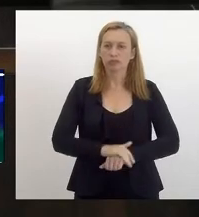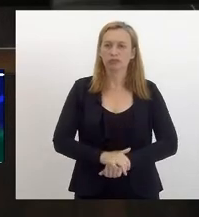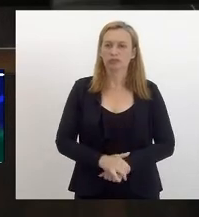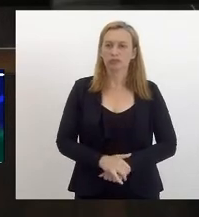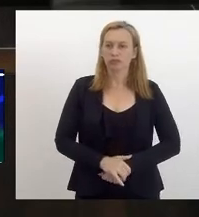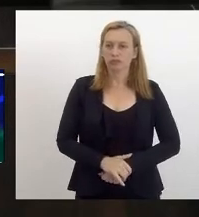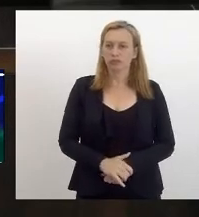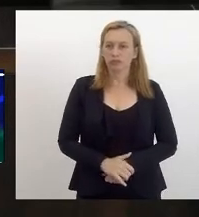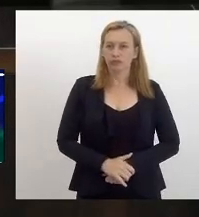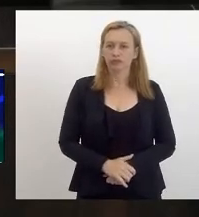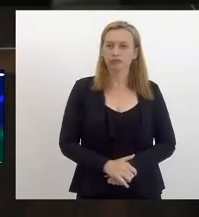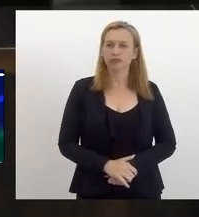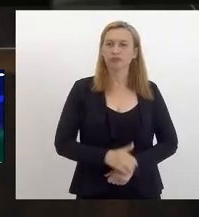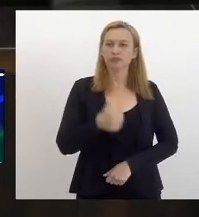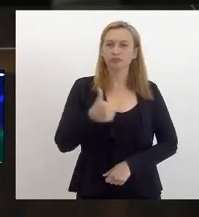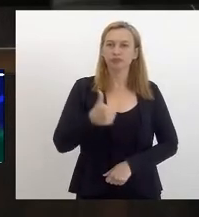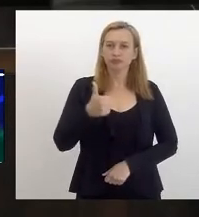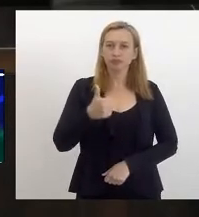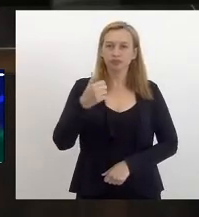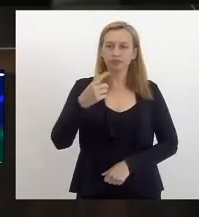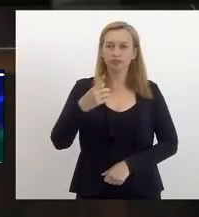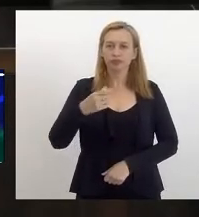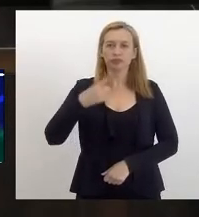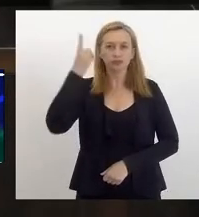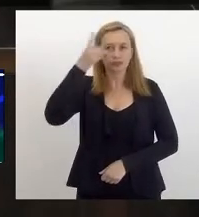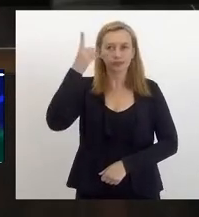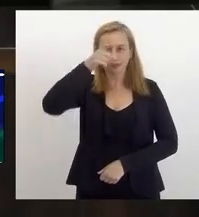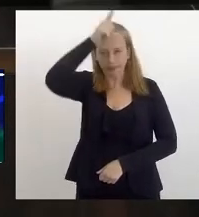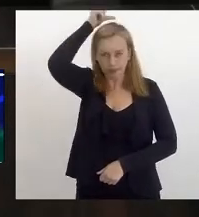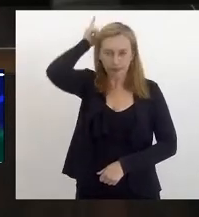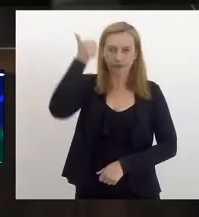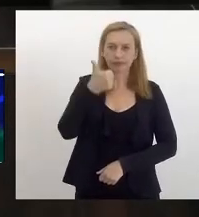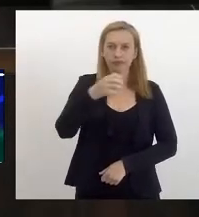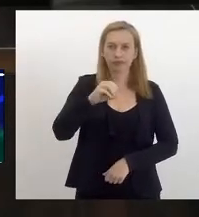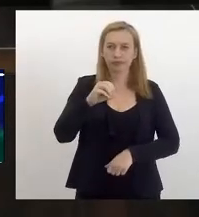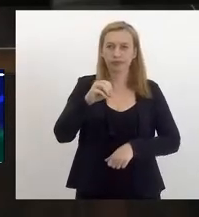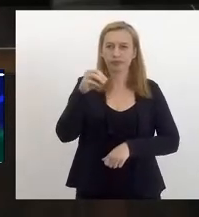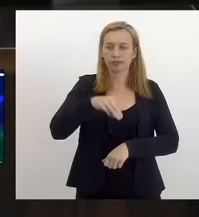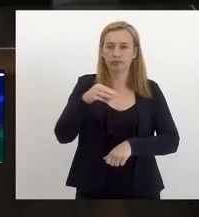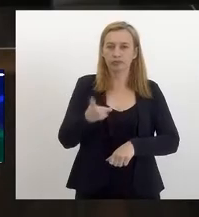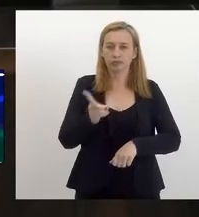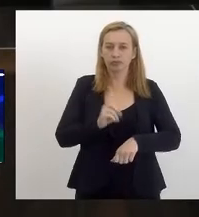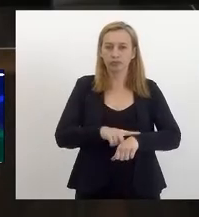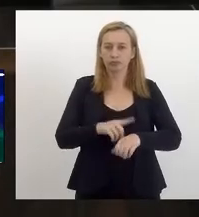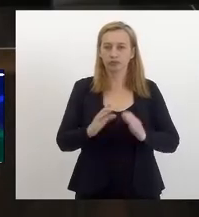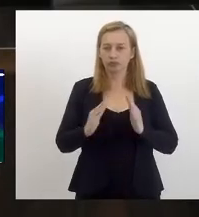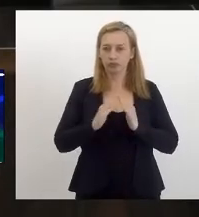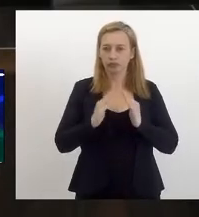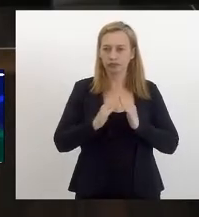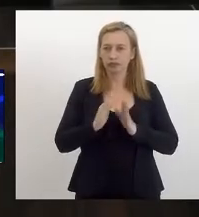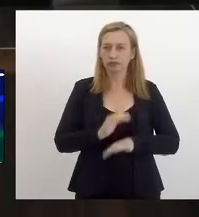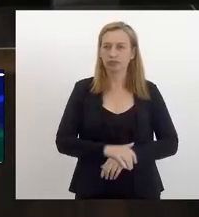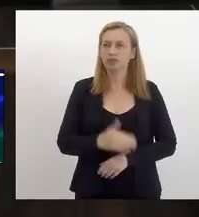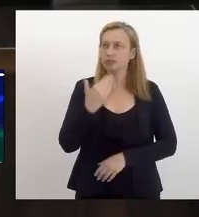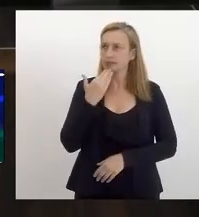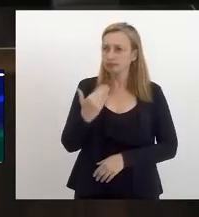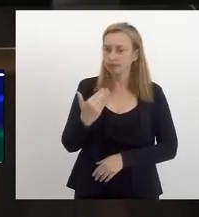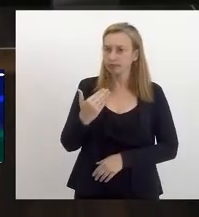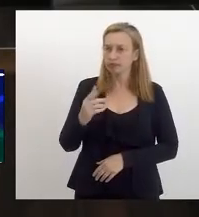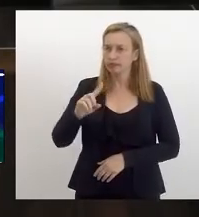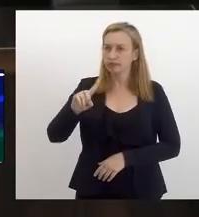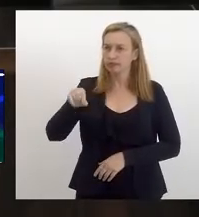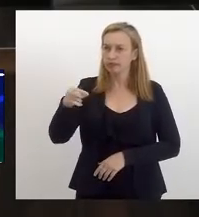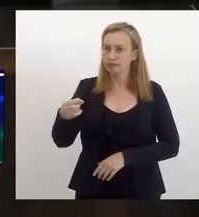primeiro orador inscrito é o Deputado Luiz Paulo vossa excelência dispõe de dez minutos de acordo com o tempo regimental eu já peço a vossa